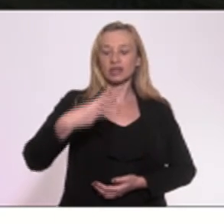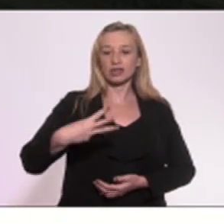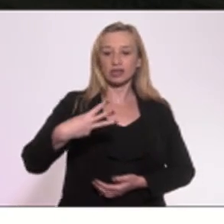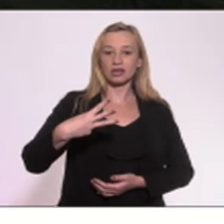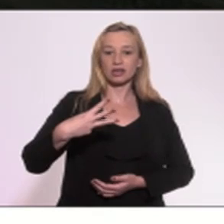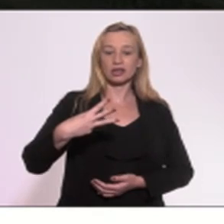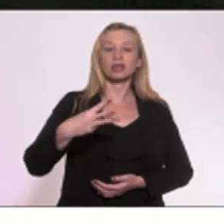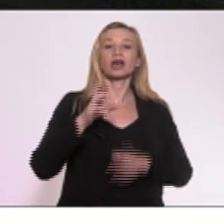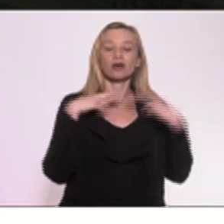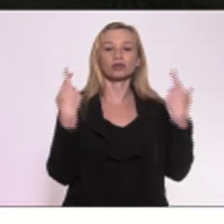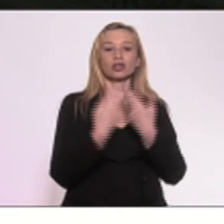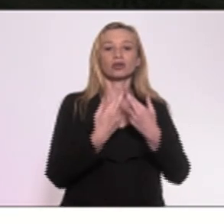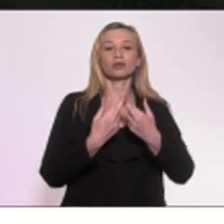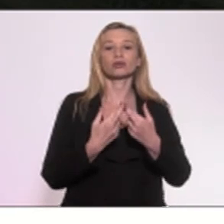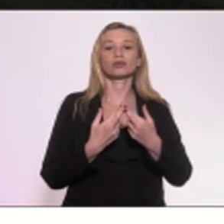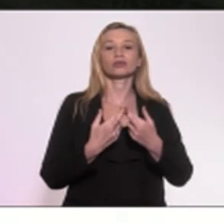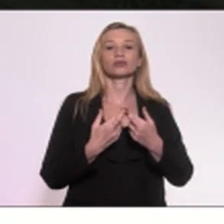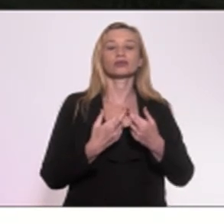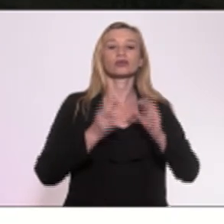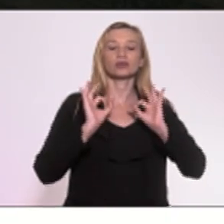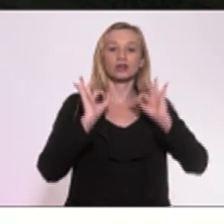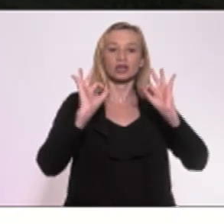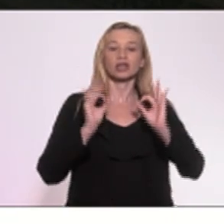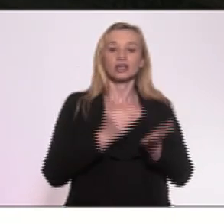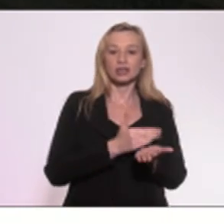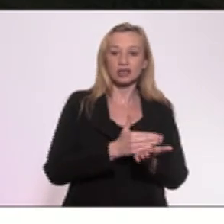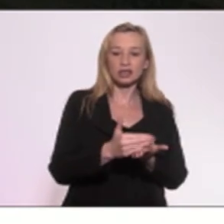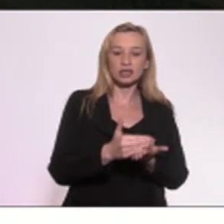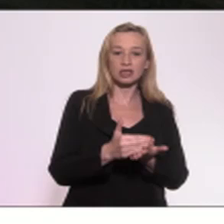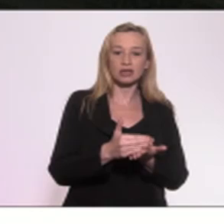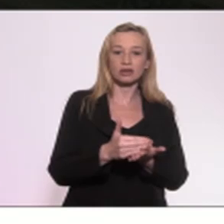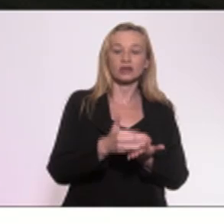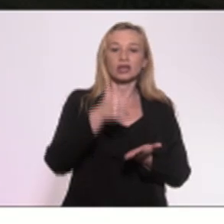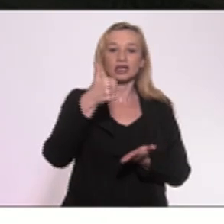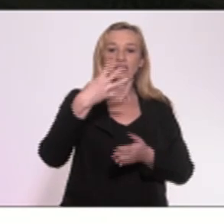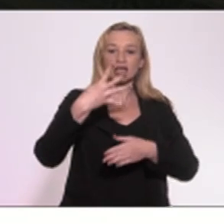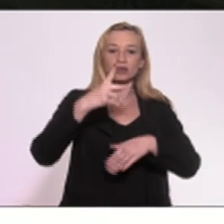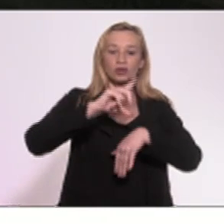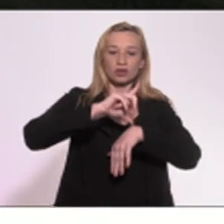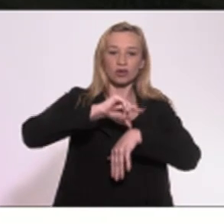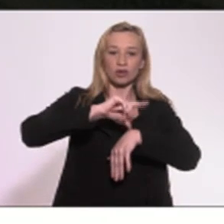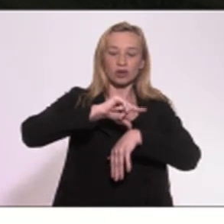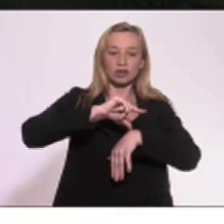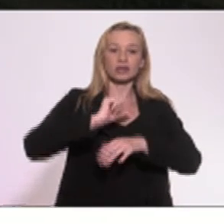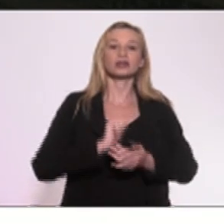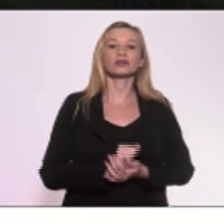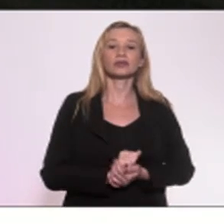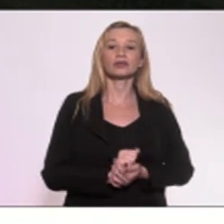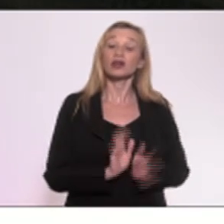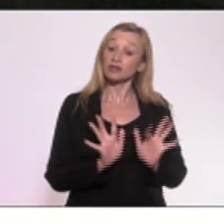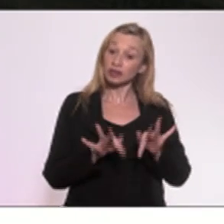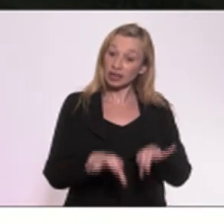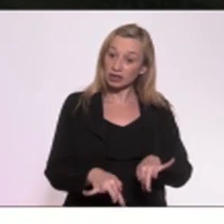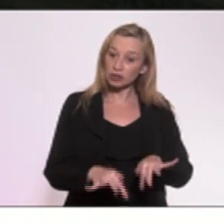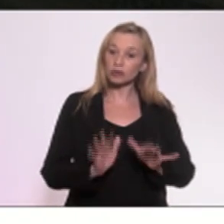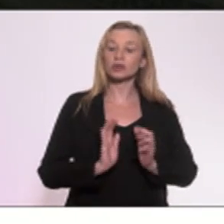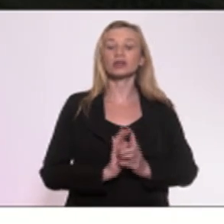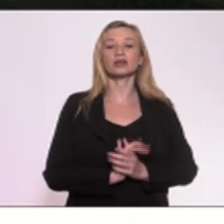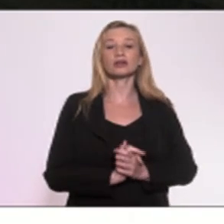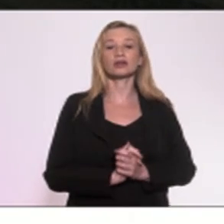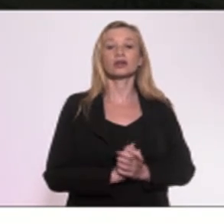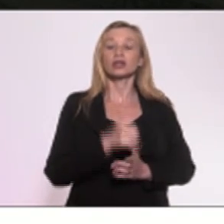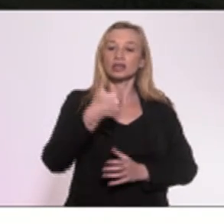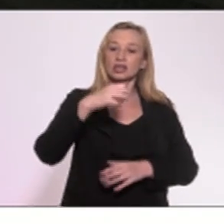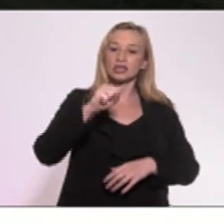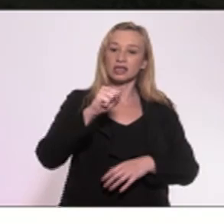93ª sessão ordinária, que, iniciada às 14 horas, encerrou-se